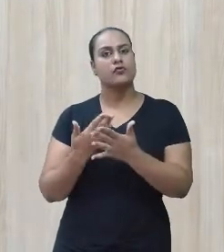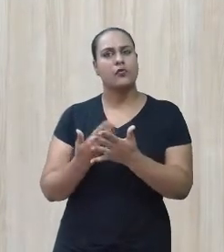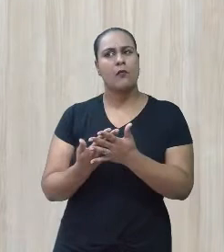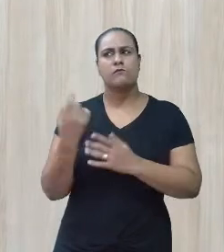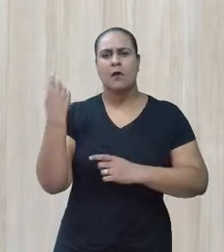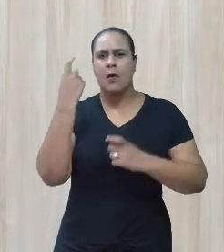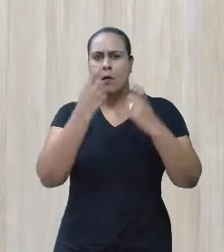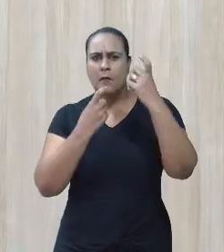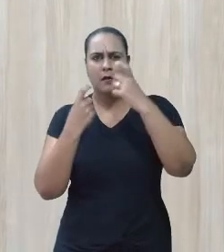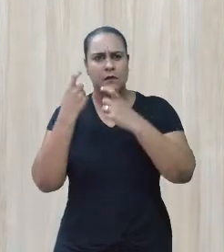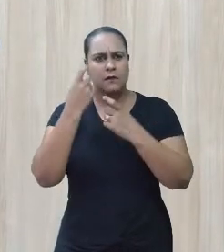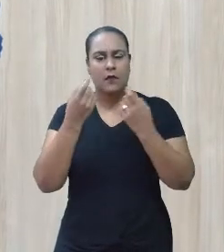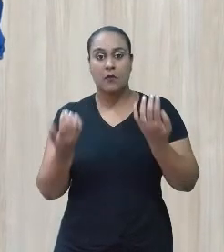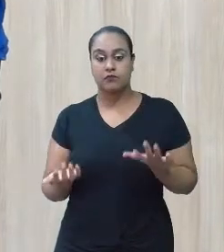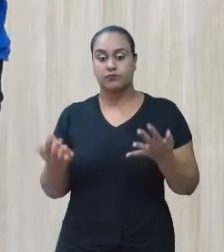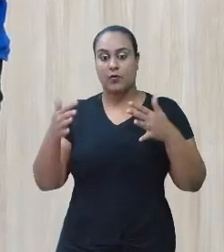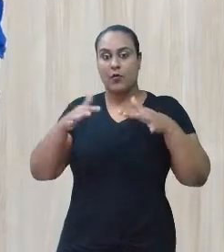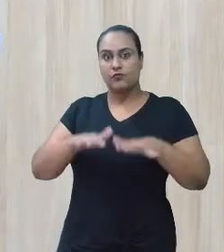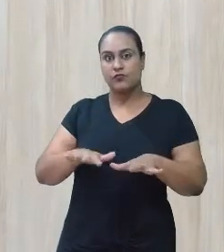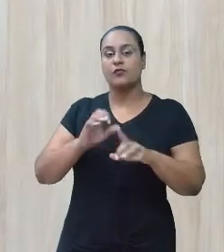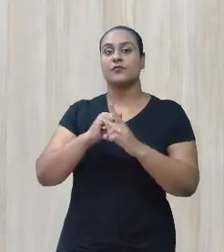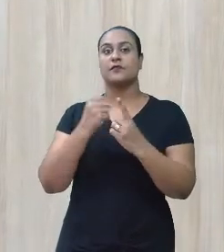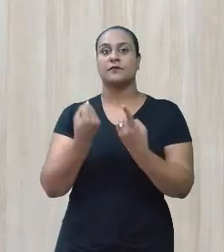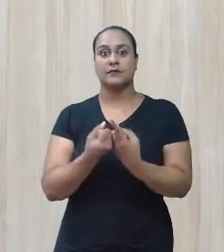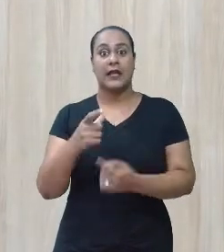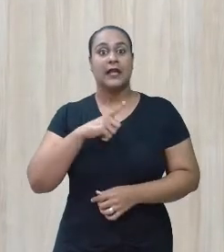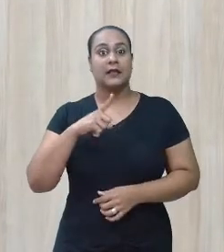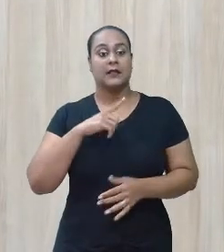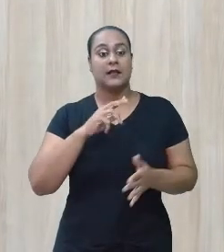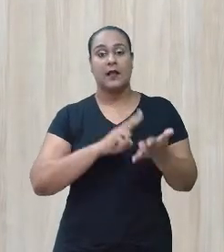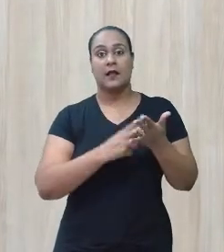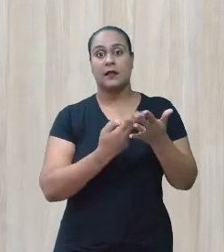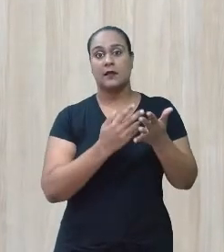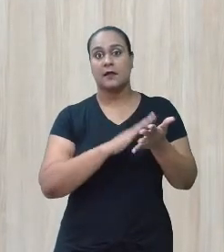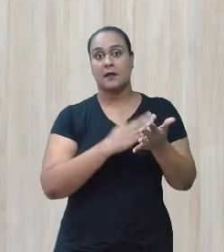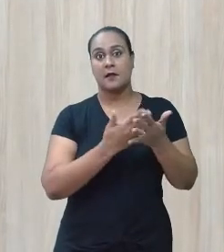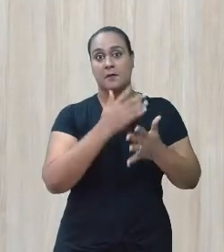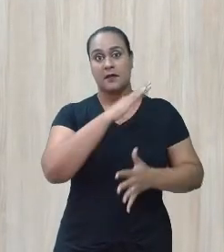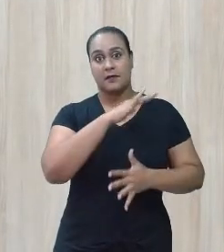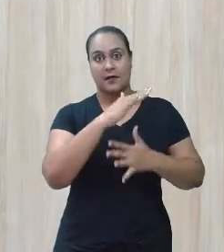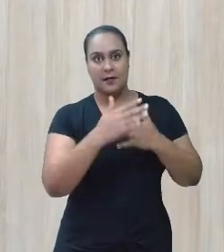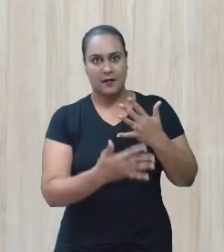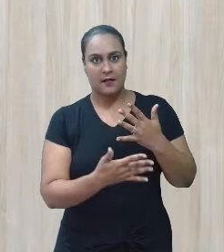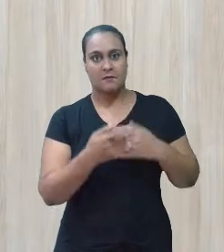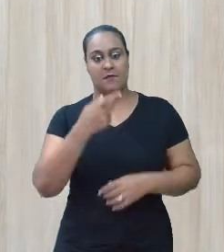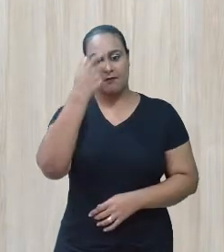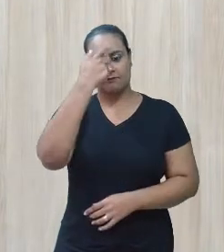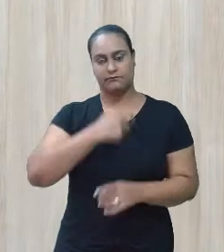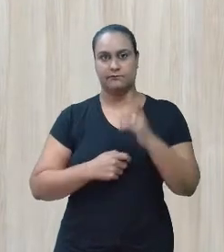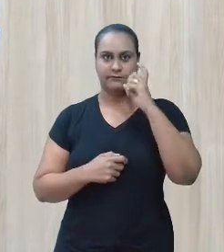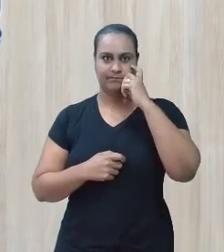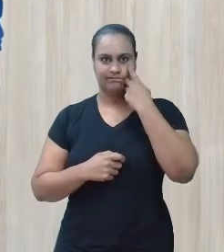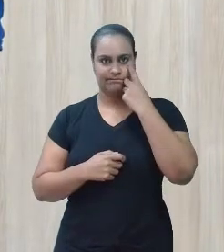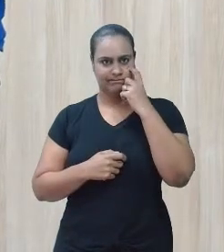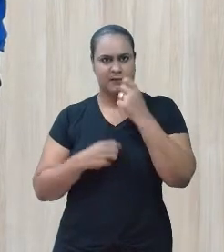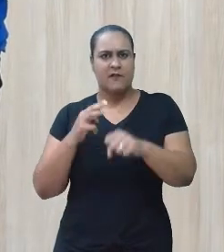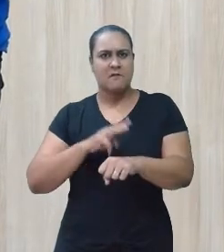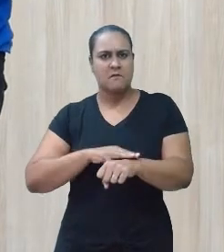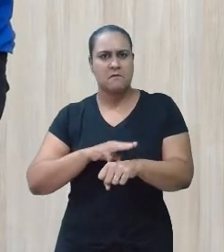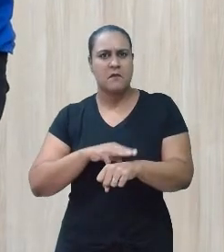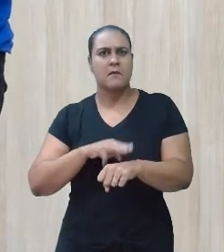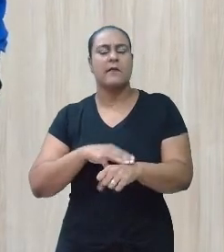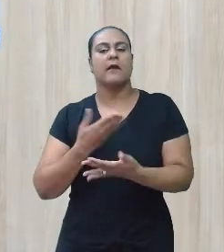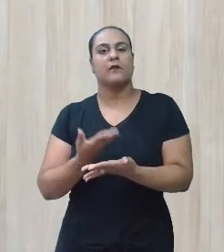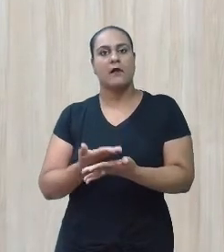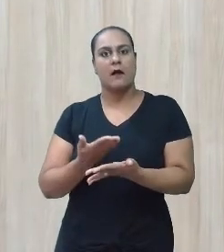preocupada com a inclusão social e temos aqui a nossa intérprete de Libras, Elaine, que vai passar esse momento conosco nessa troca